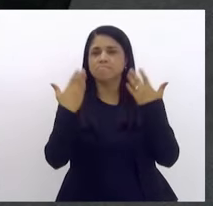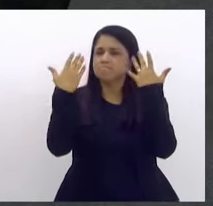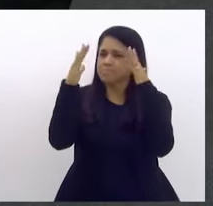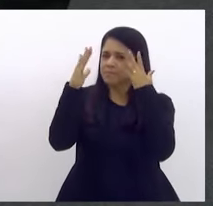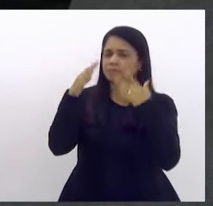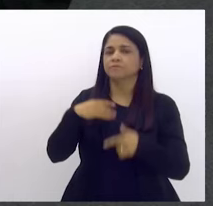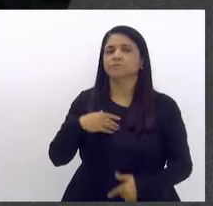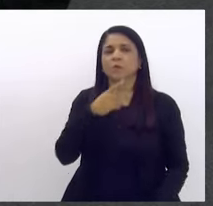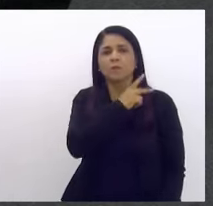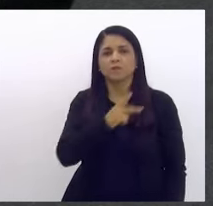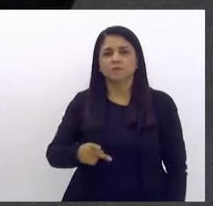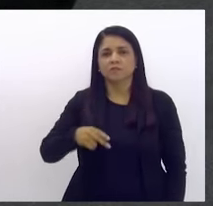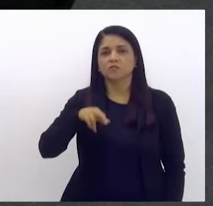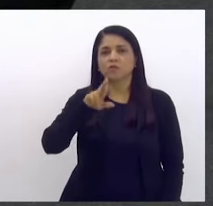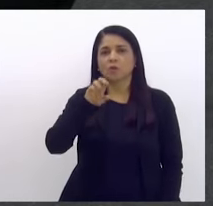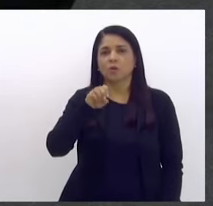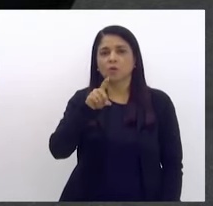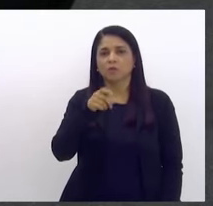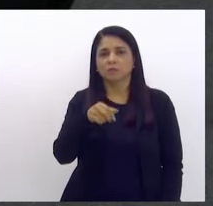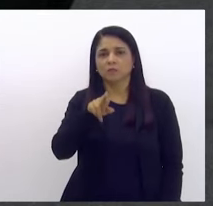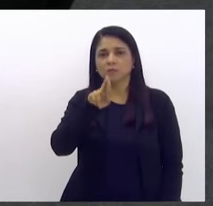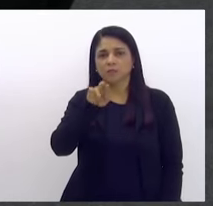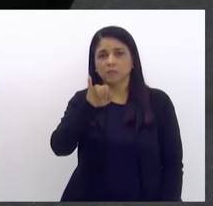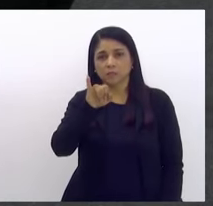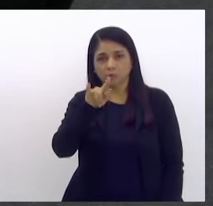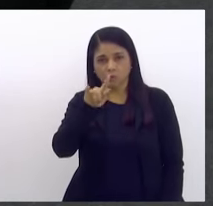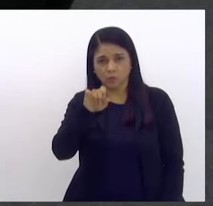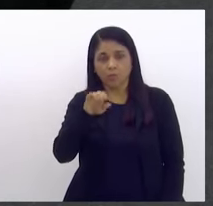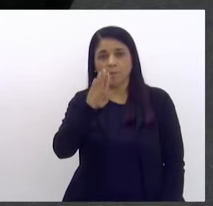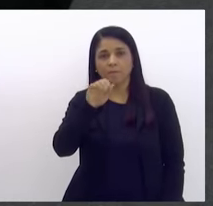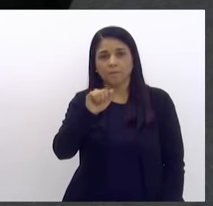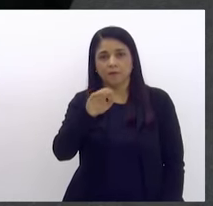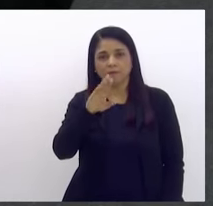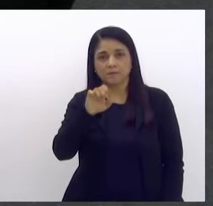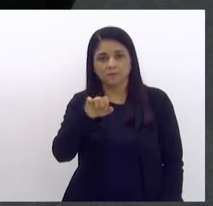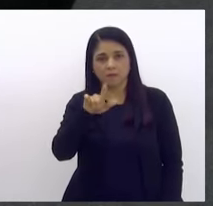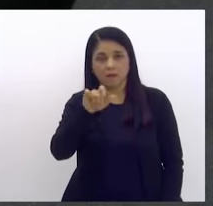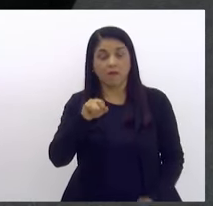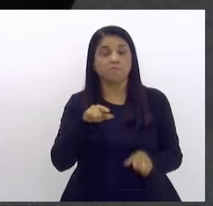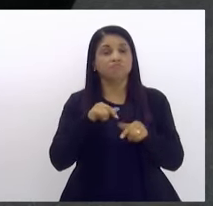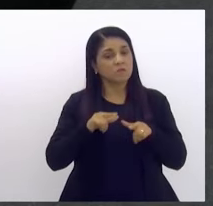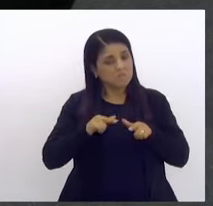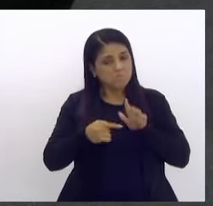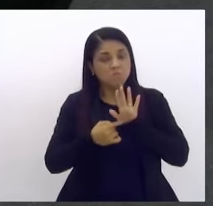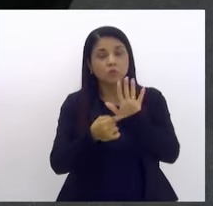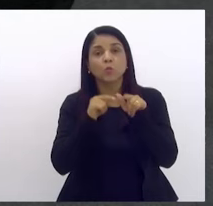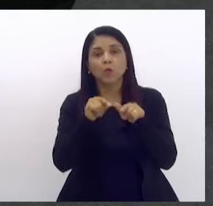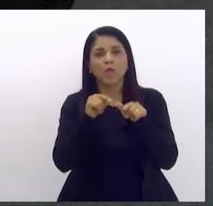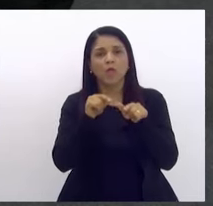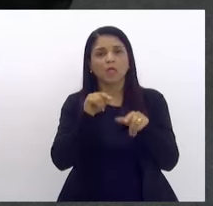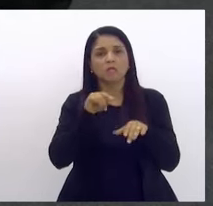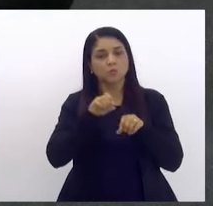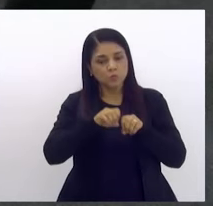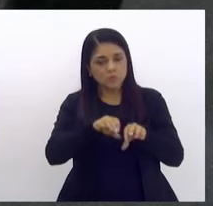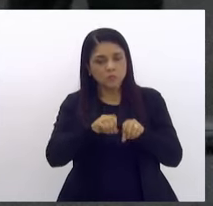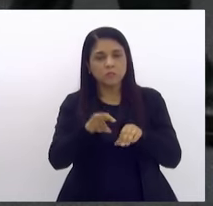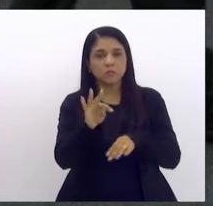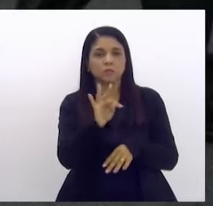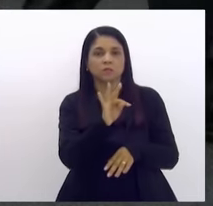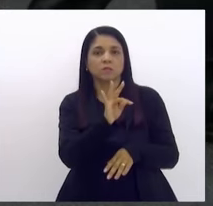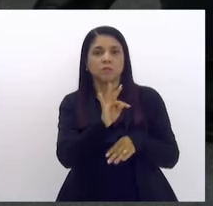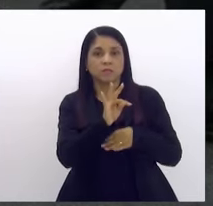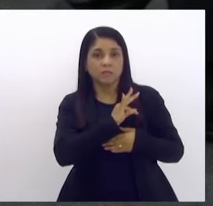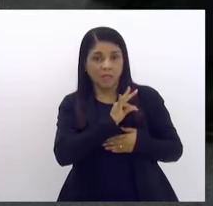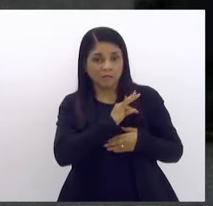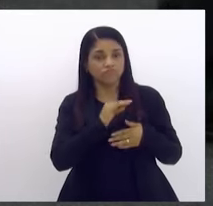pela iniciativa, todas as representações, mas dizer que é o ensino técnico que move o Brasil e que essa discussão que está acontecendo